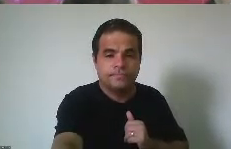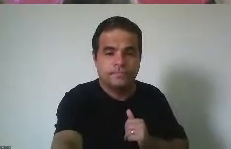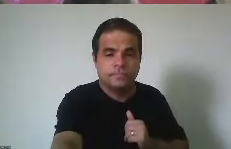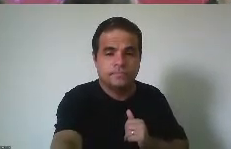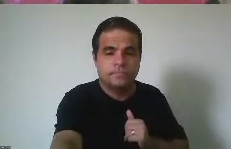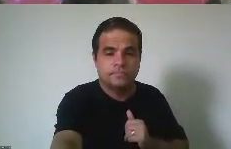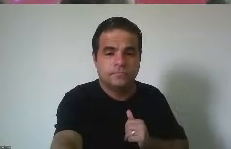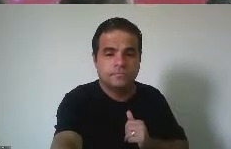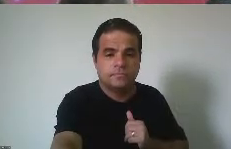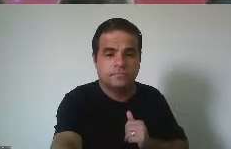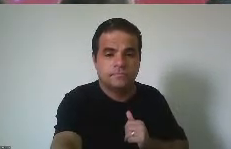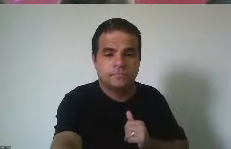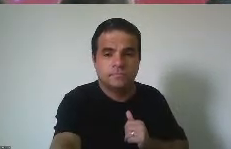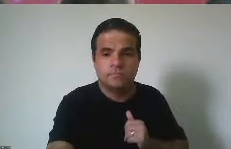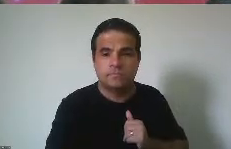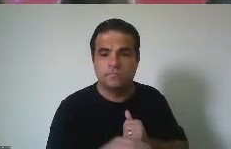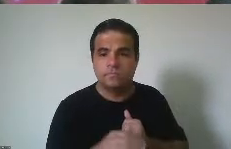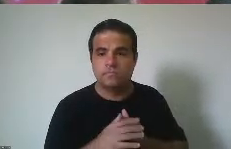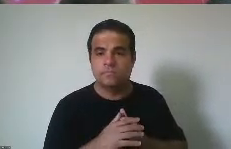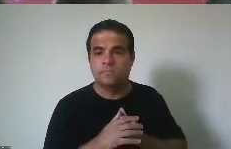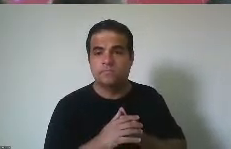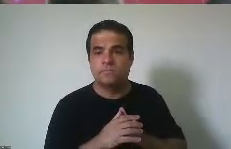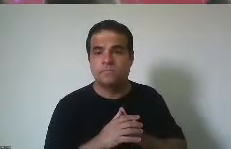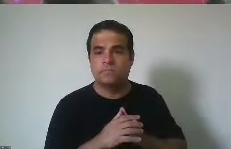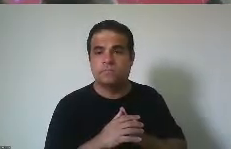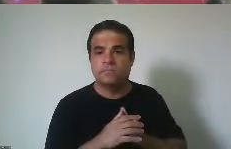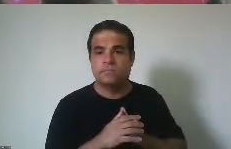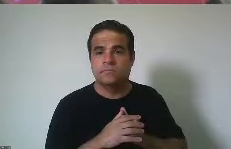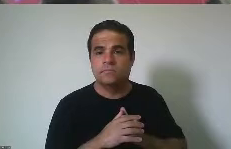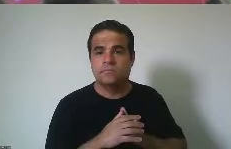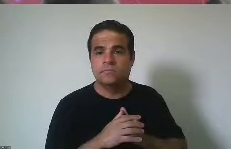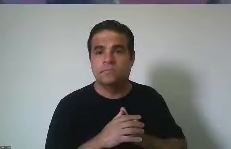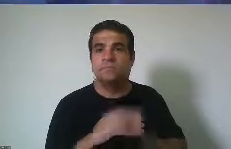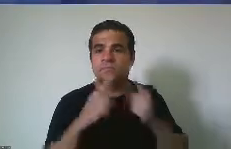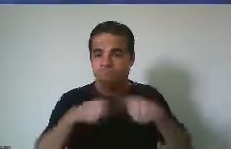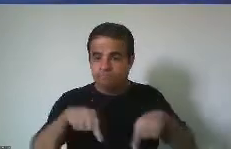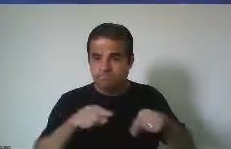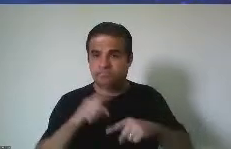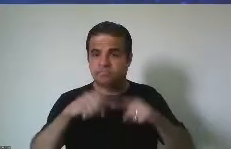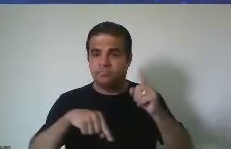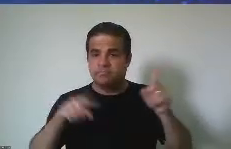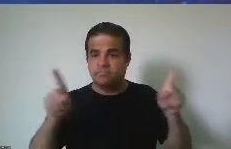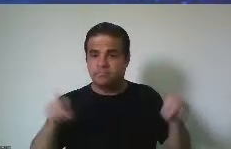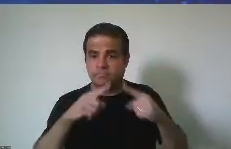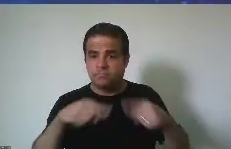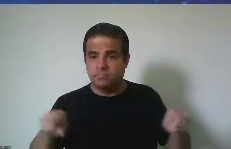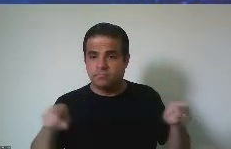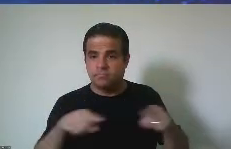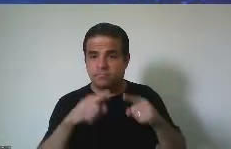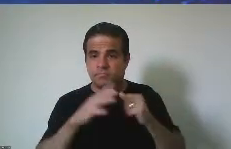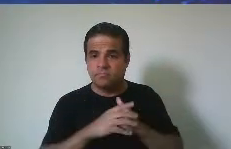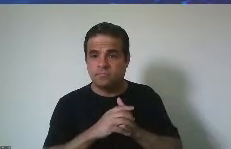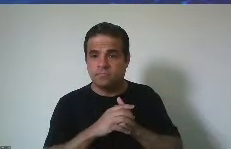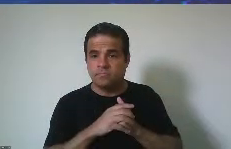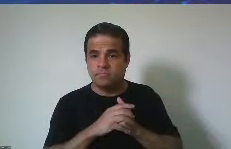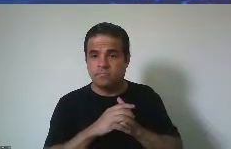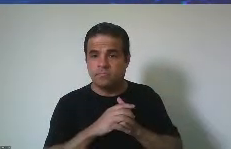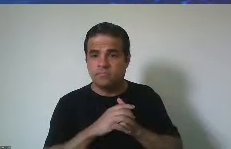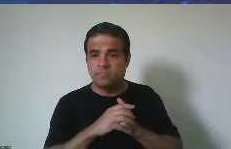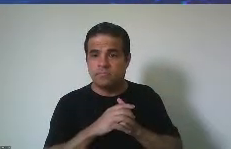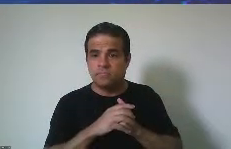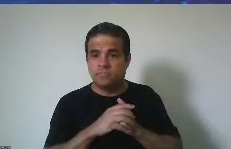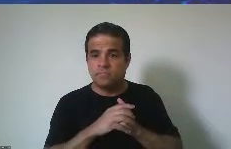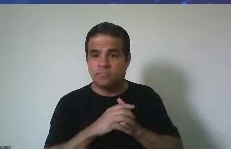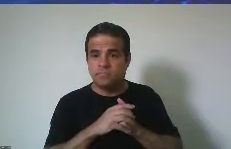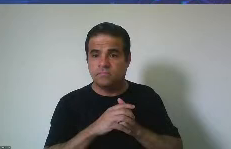59 que tem uma característica única eu diria nós temos os novos leilões que permitem que a partir